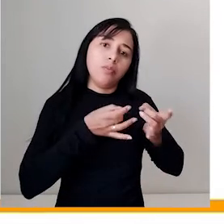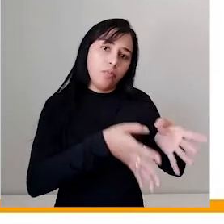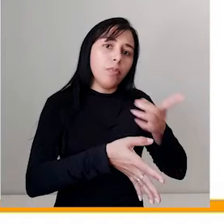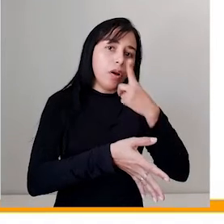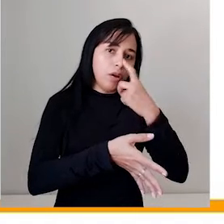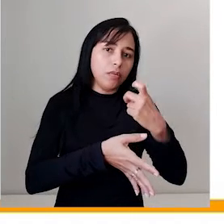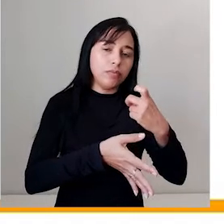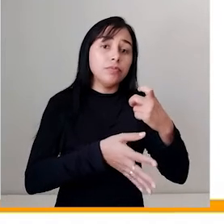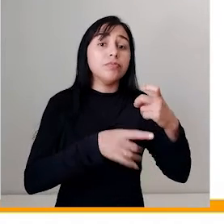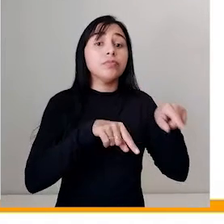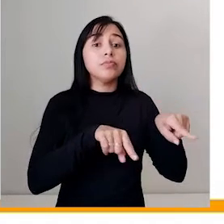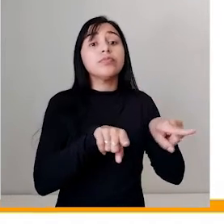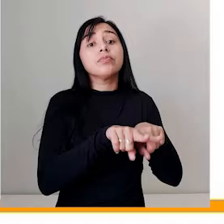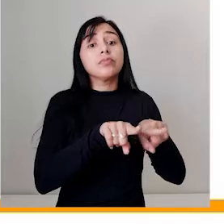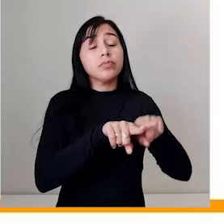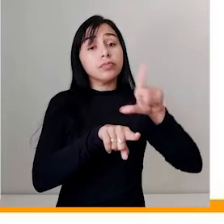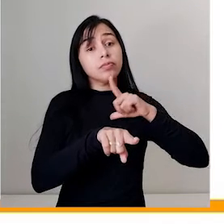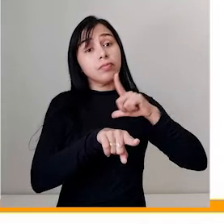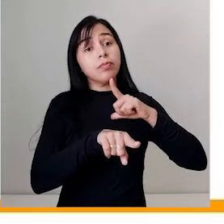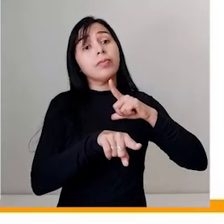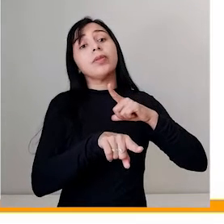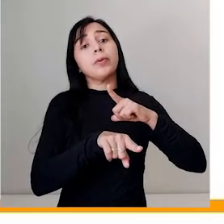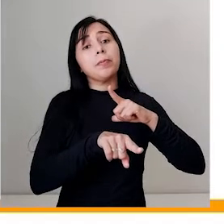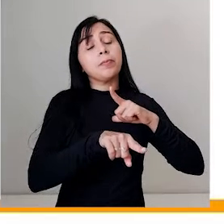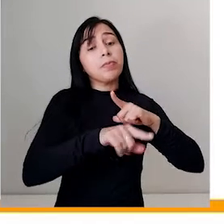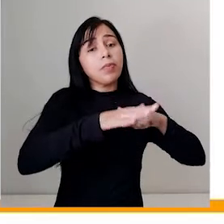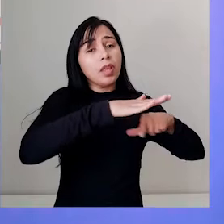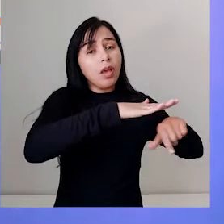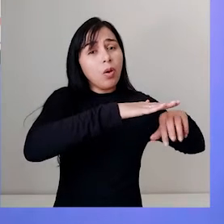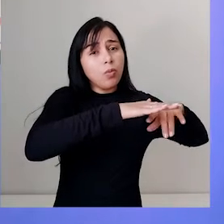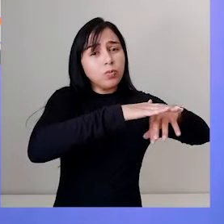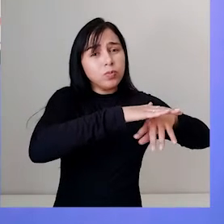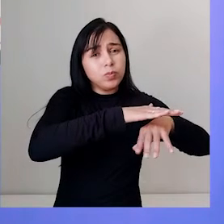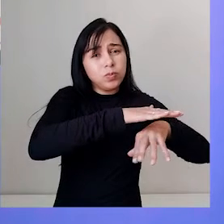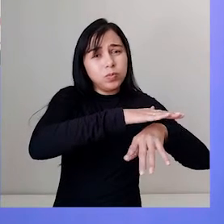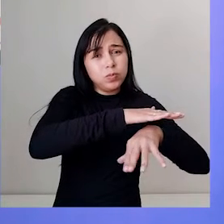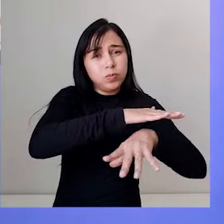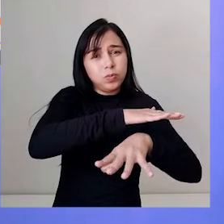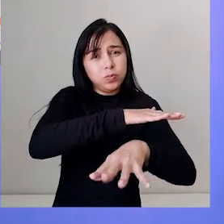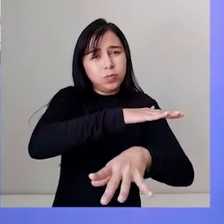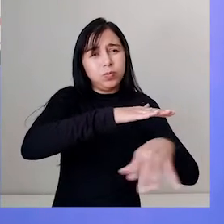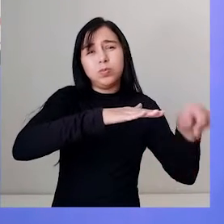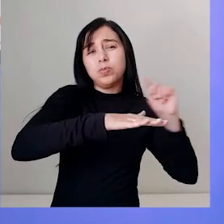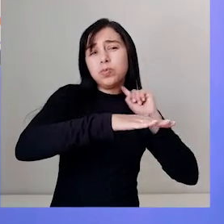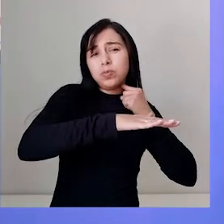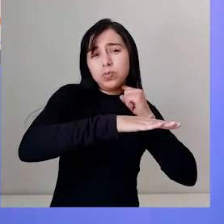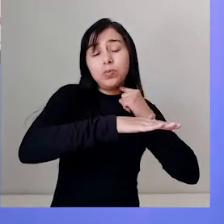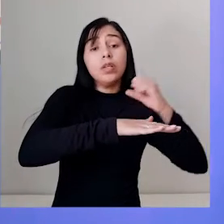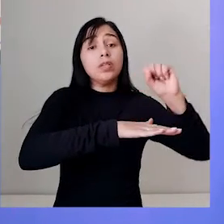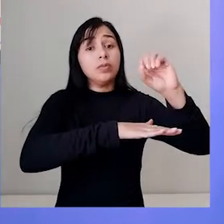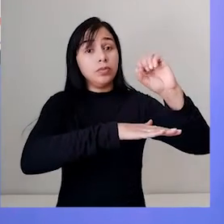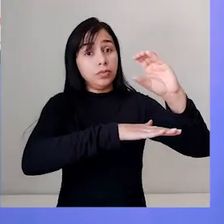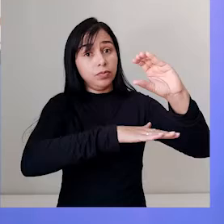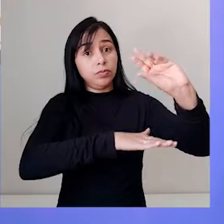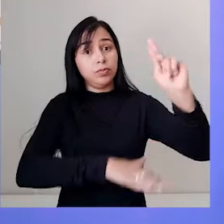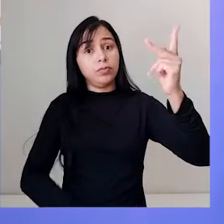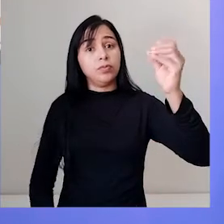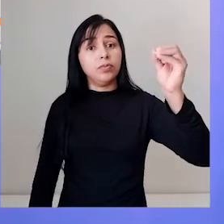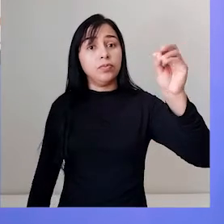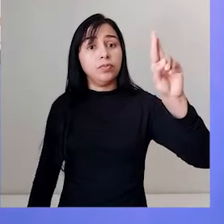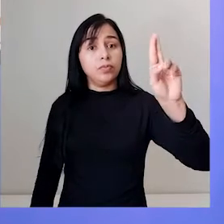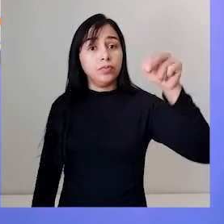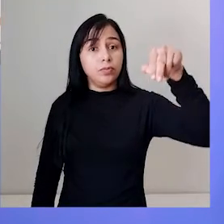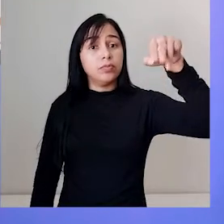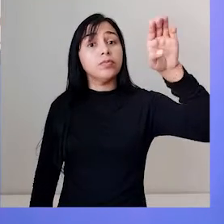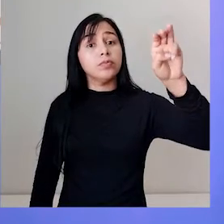despejo, também tem a circulação do chorume, e esse chorume, que é o líquido produzido